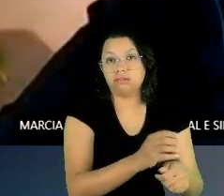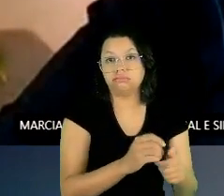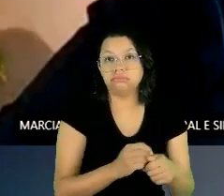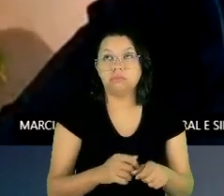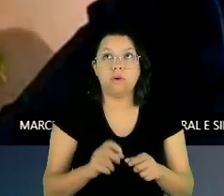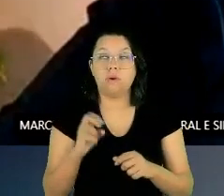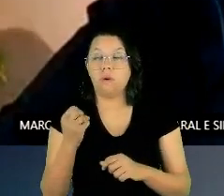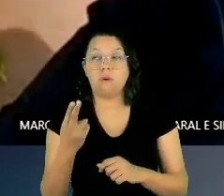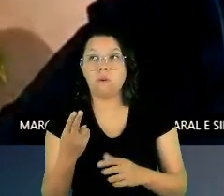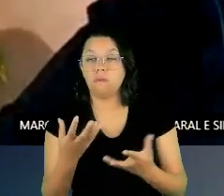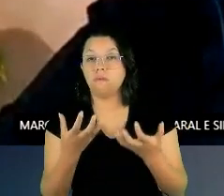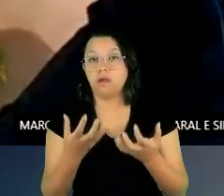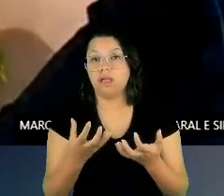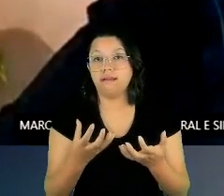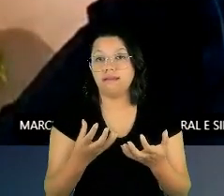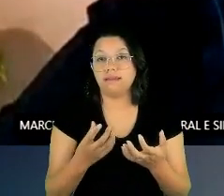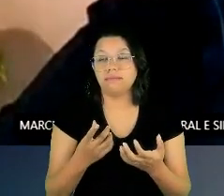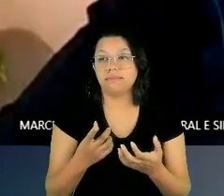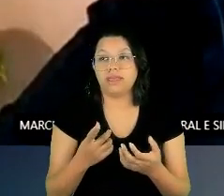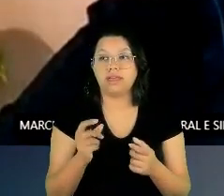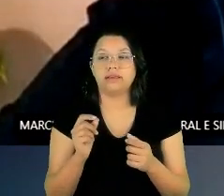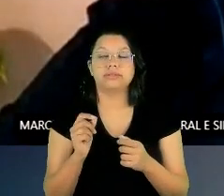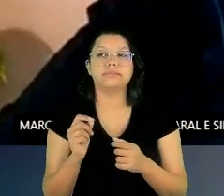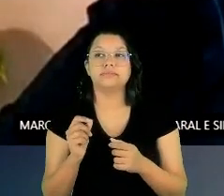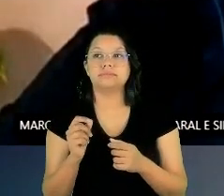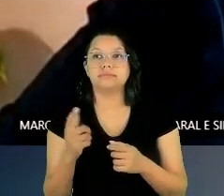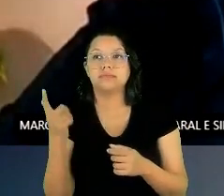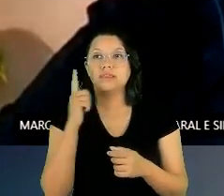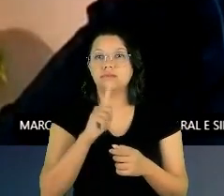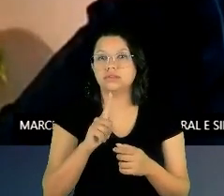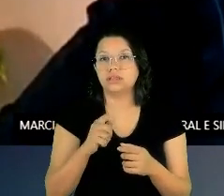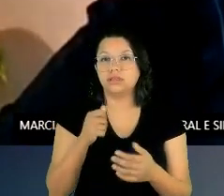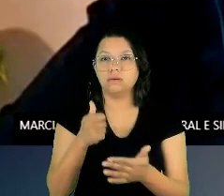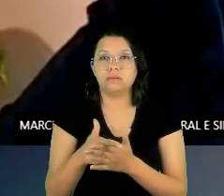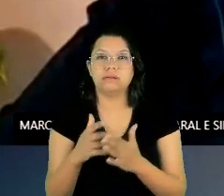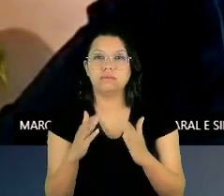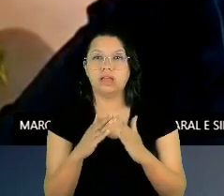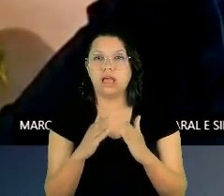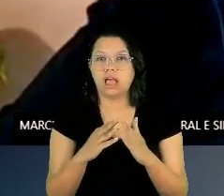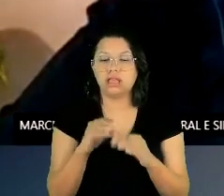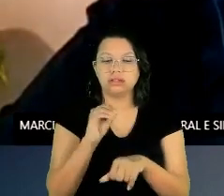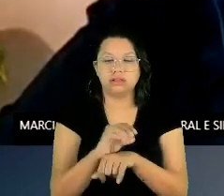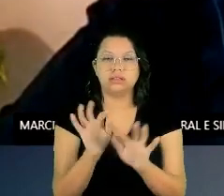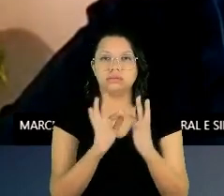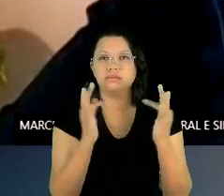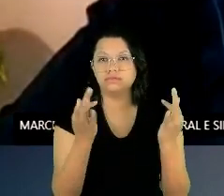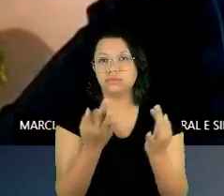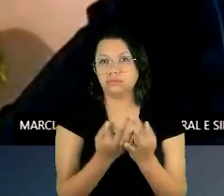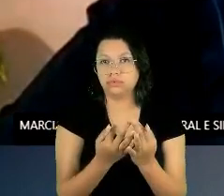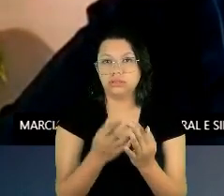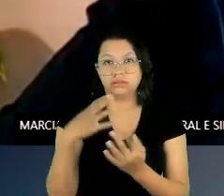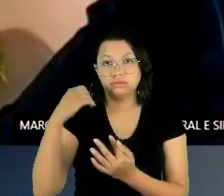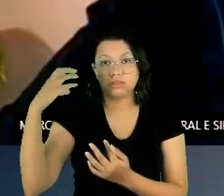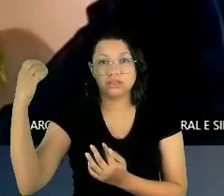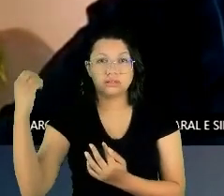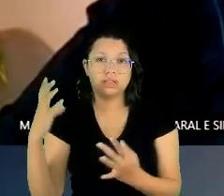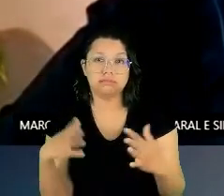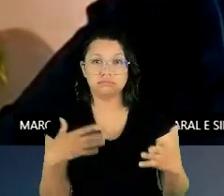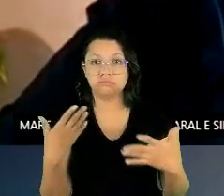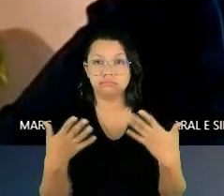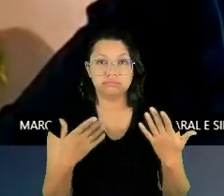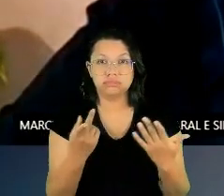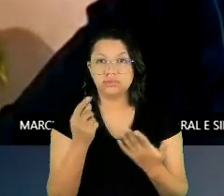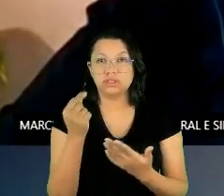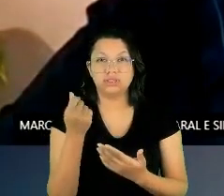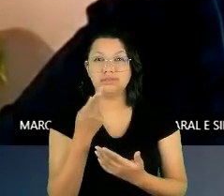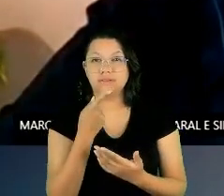querer dinheiro para, por exemplo, realizar um sonho de estudo, ou para comprar uma casa, ou para criar minha família. Então